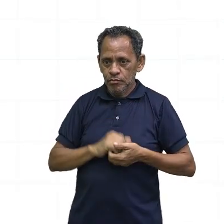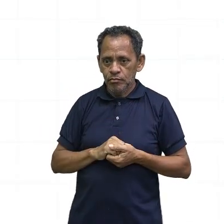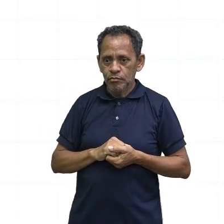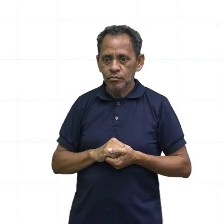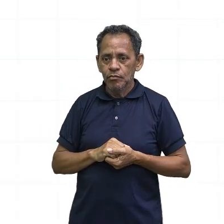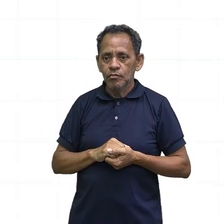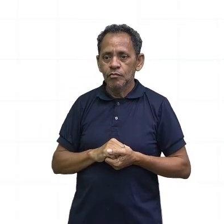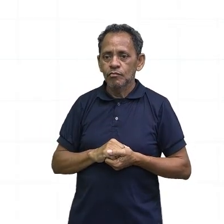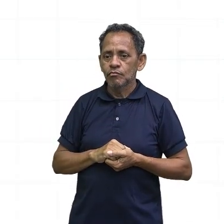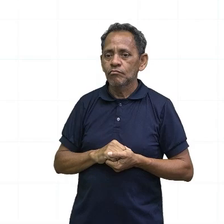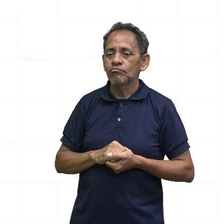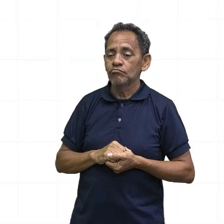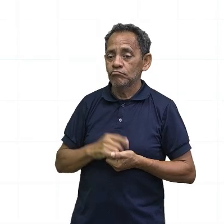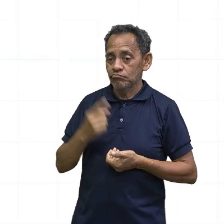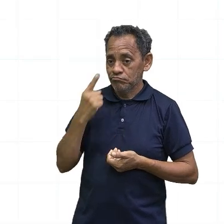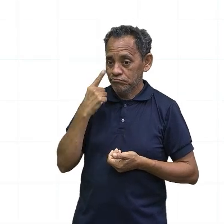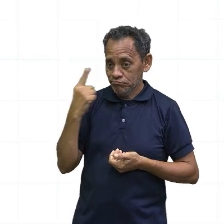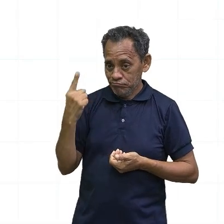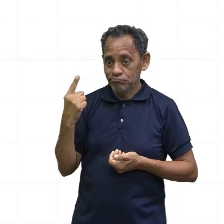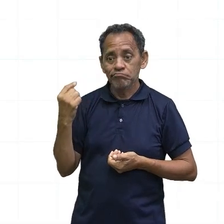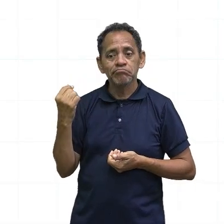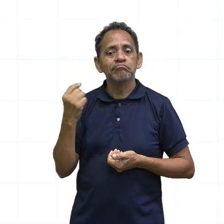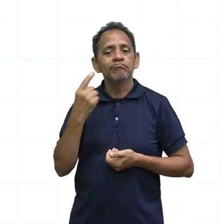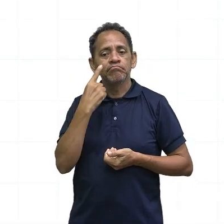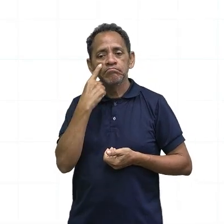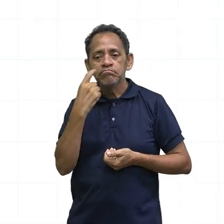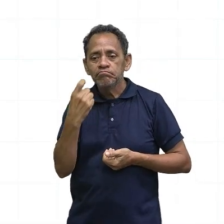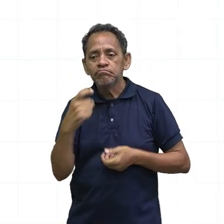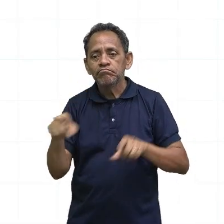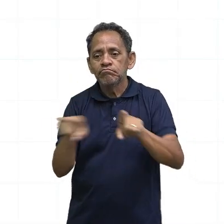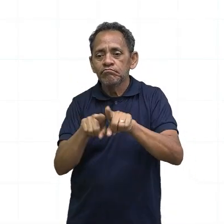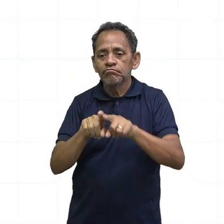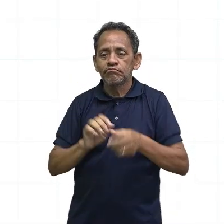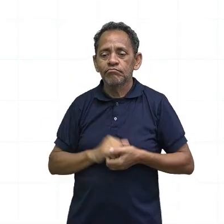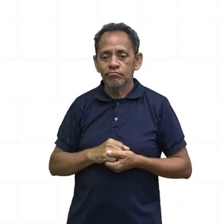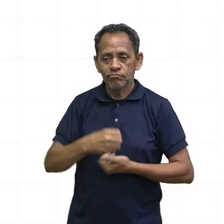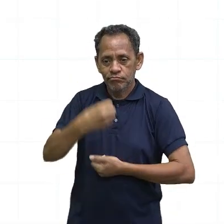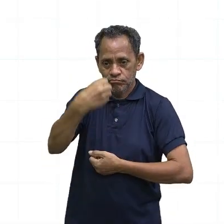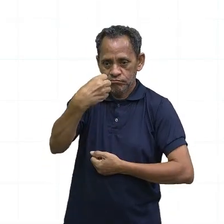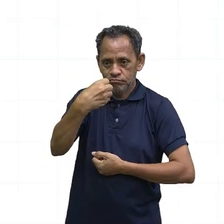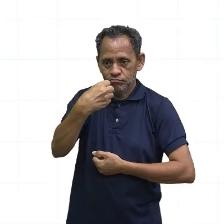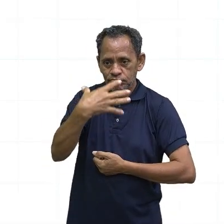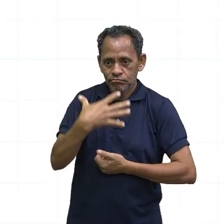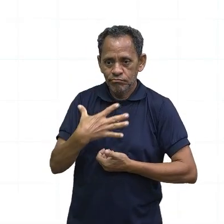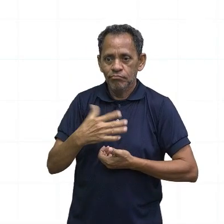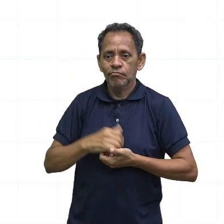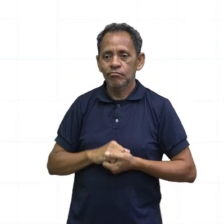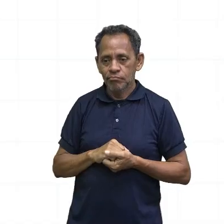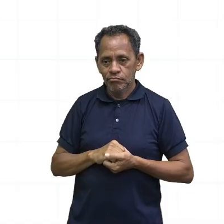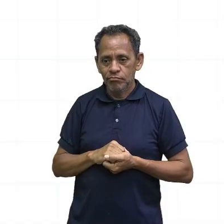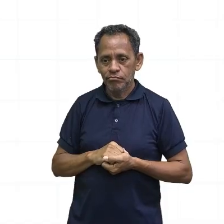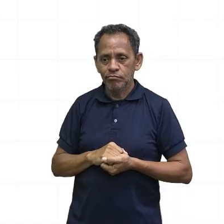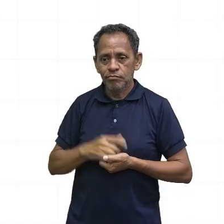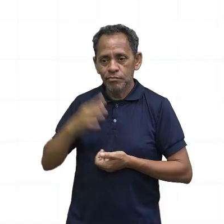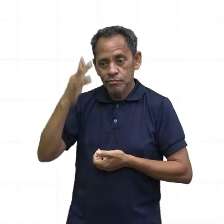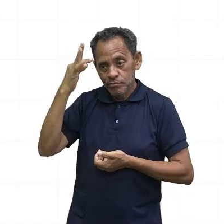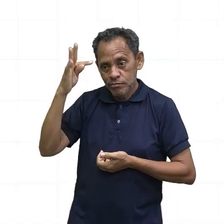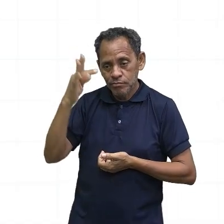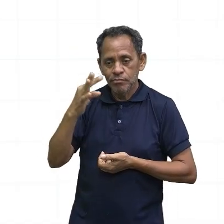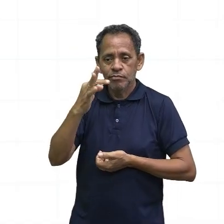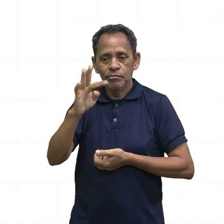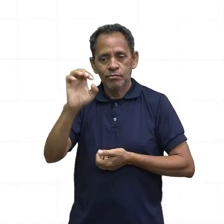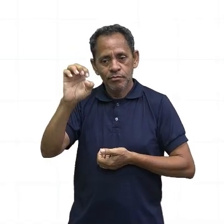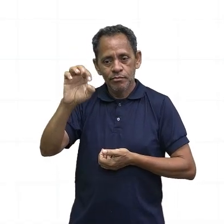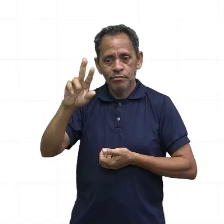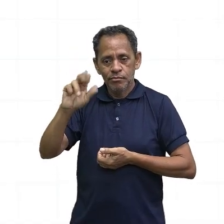muito interessante aqui para mostrar para vocês é sobre a radioterapia, né? Que eu já falei aqui na aula sobre essa